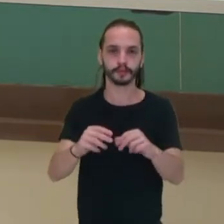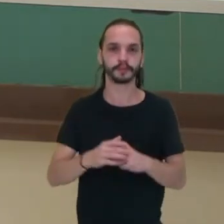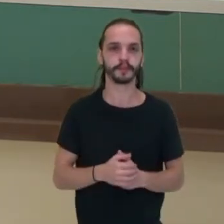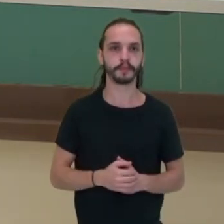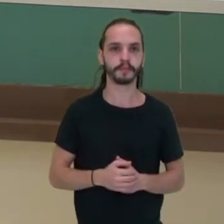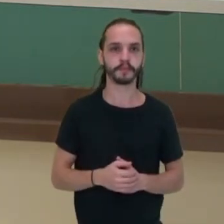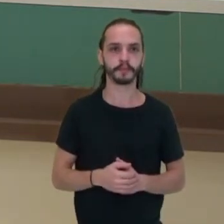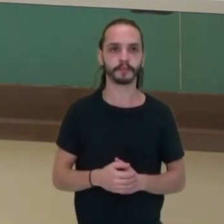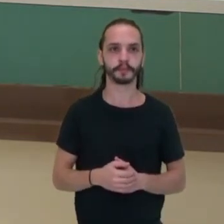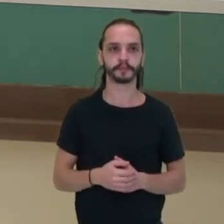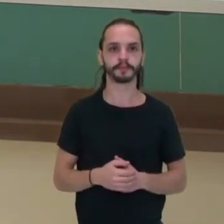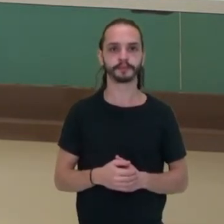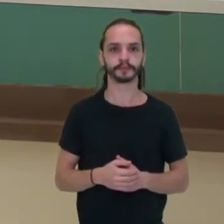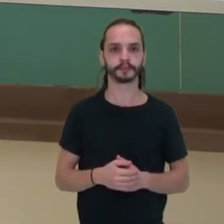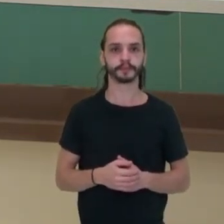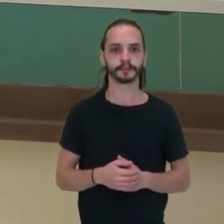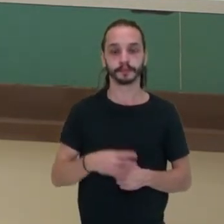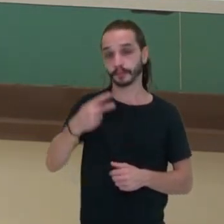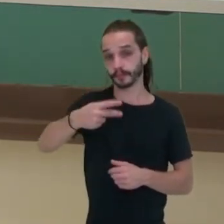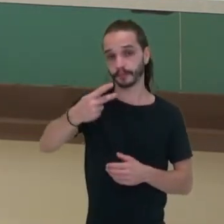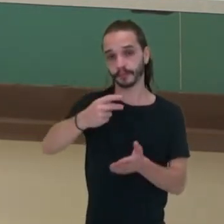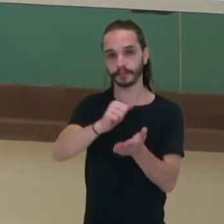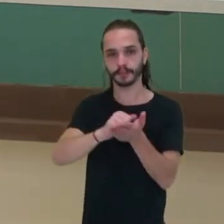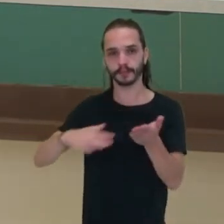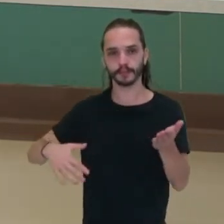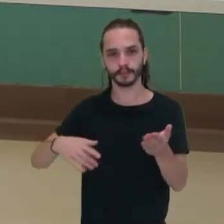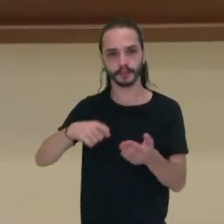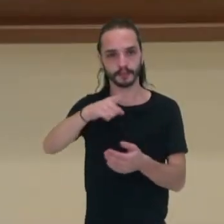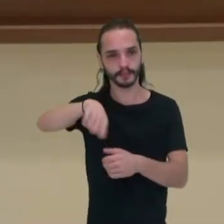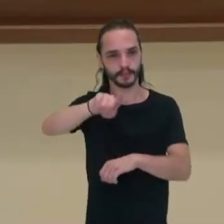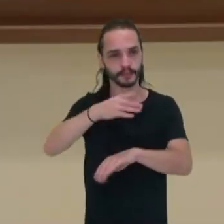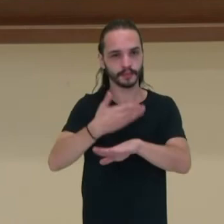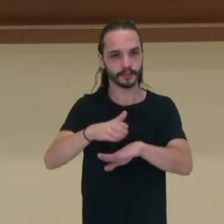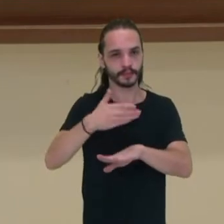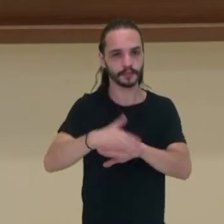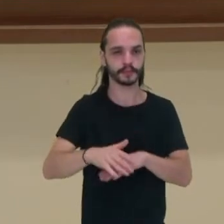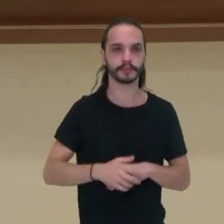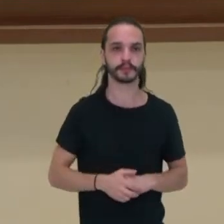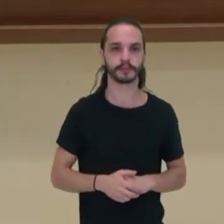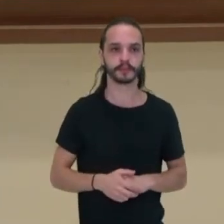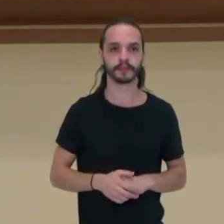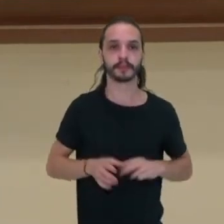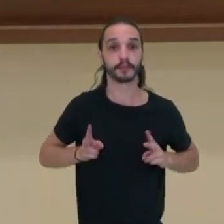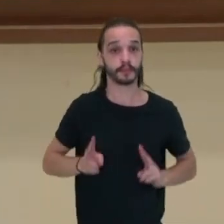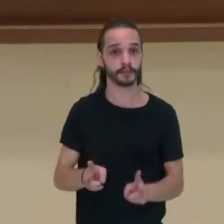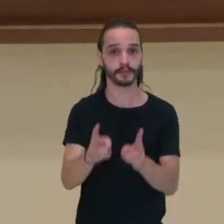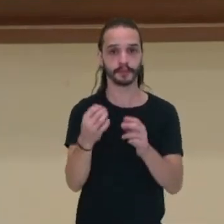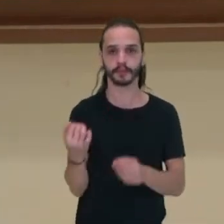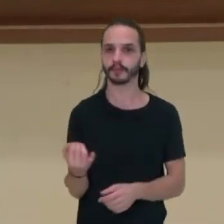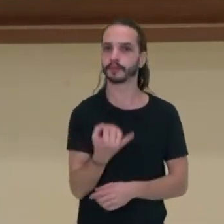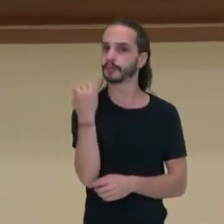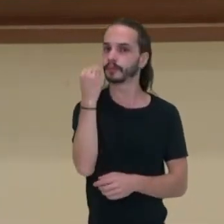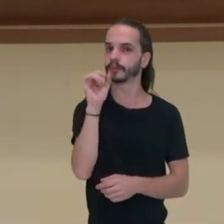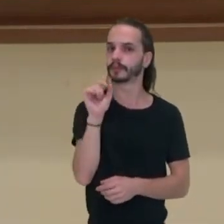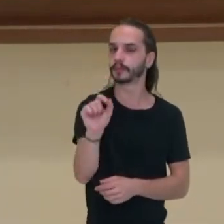diante. Segunda atividadezinha para você aí, pessoal. Então vamos assim, sempre é importante a gente